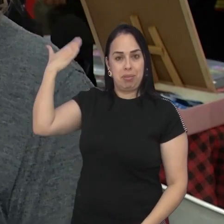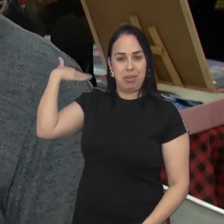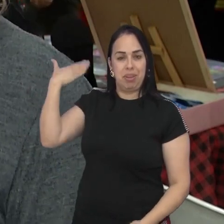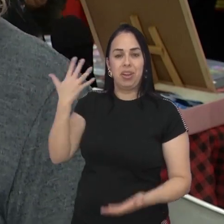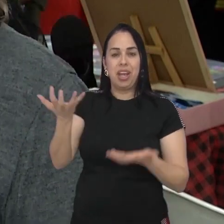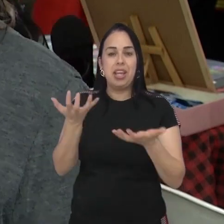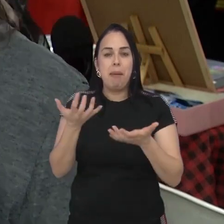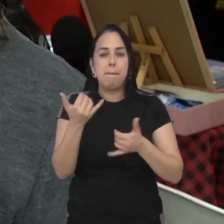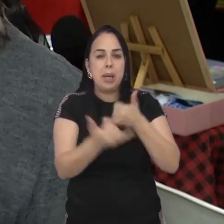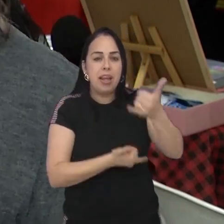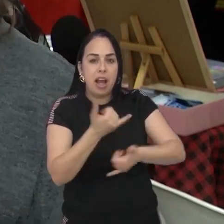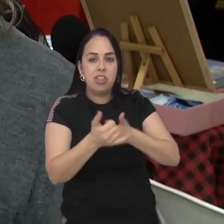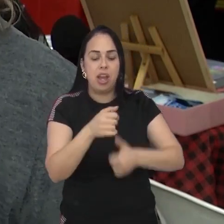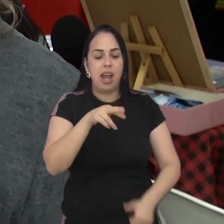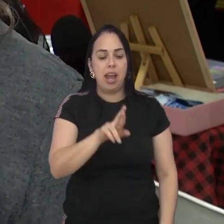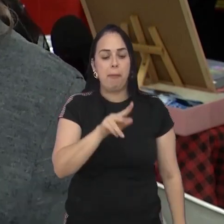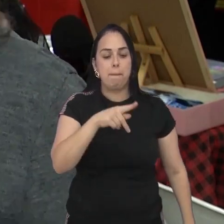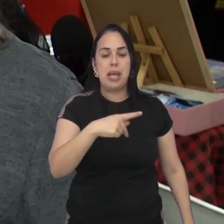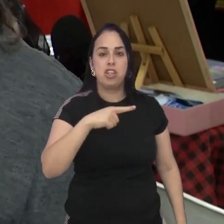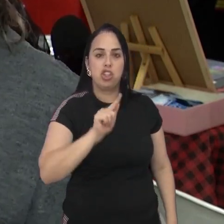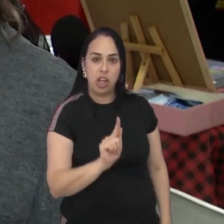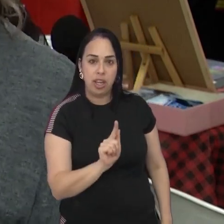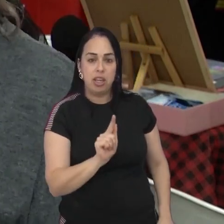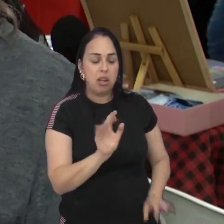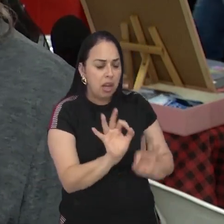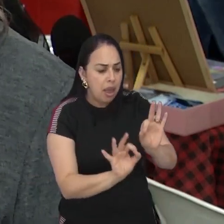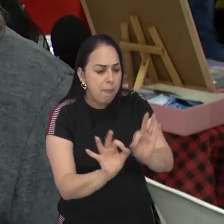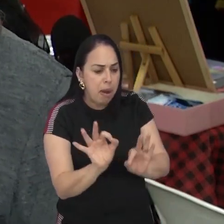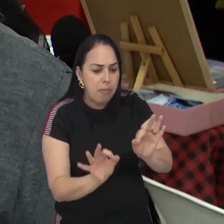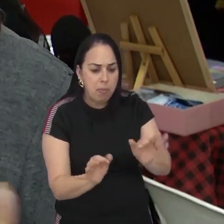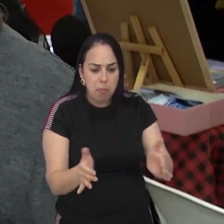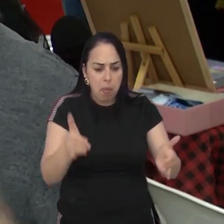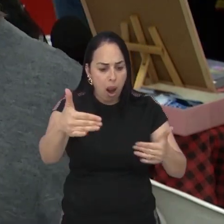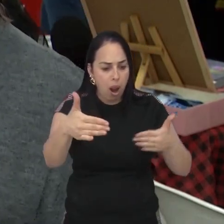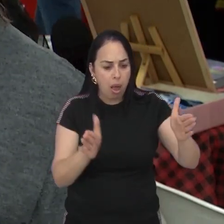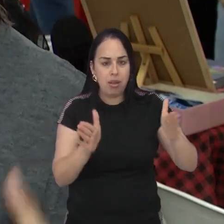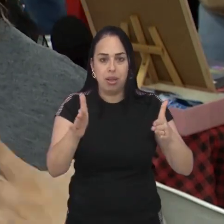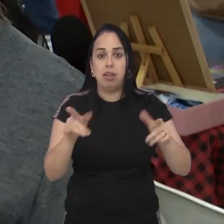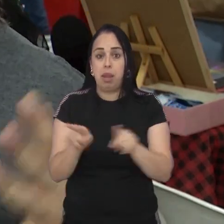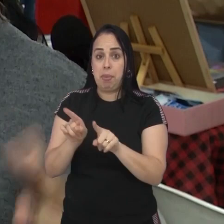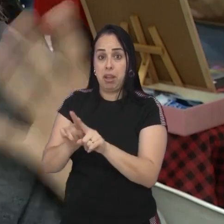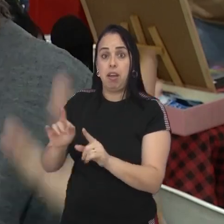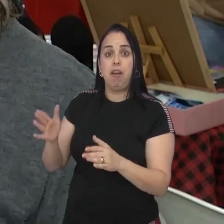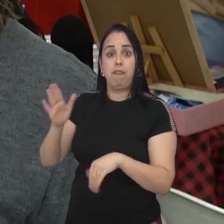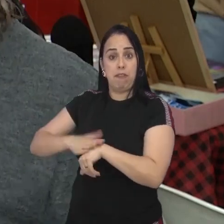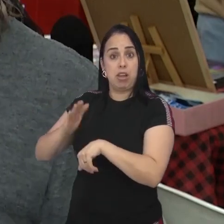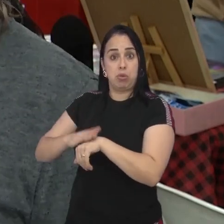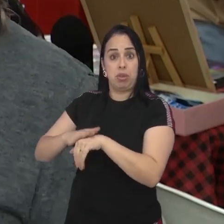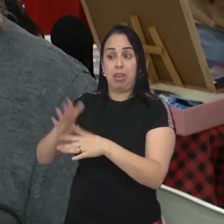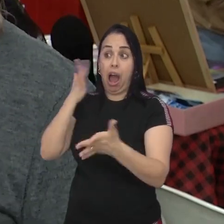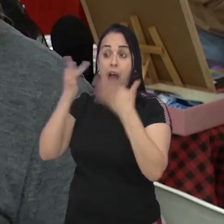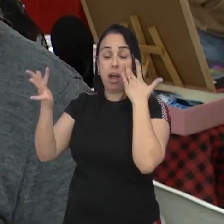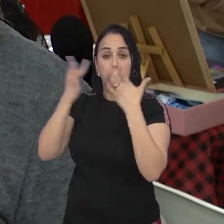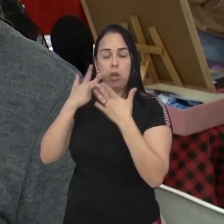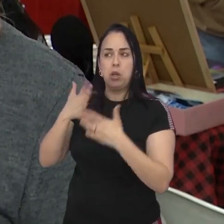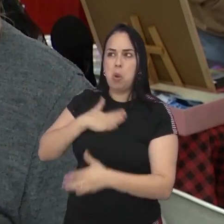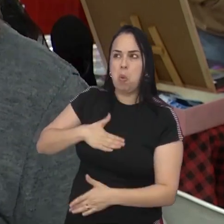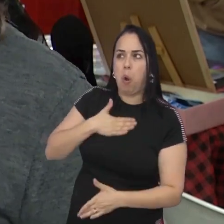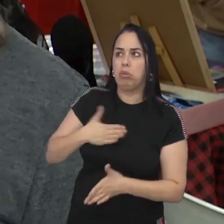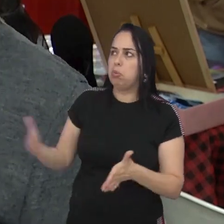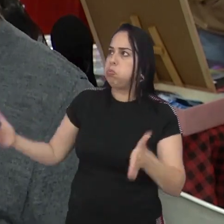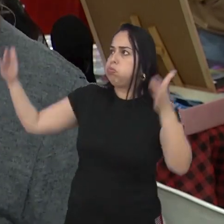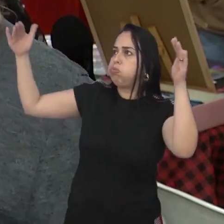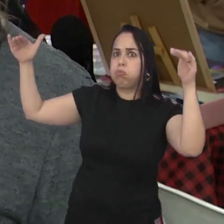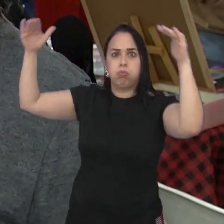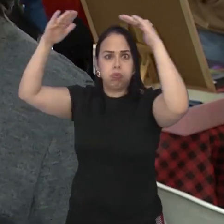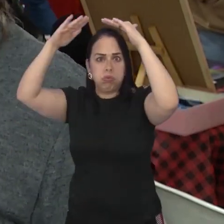jogar RPG e comecei a querer fazer cenários, que ficava mais legal. Porque eu faço teatro, então eu gosto de cenários. E aí eu